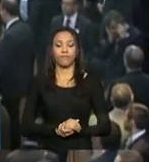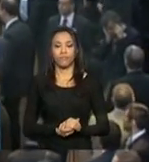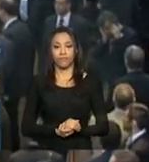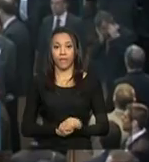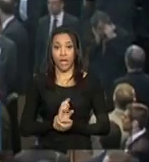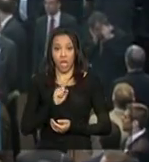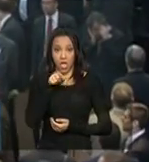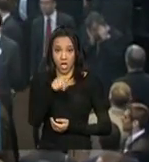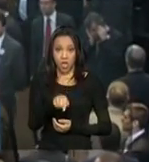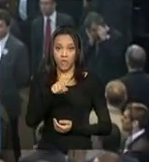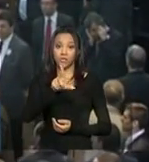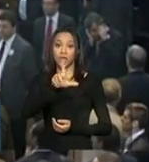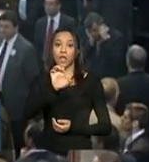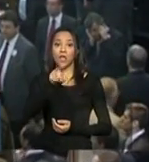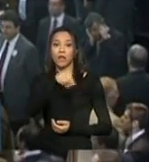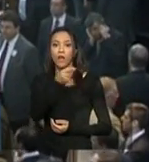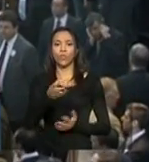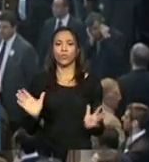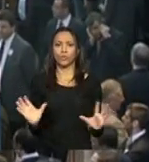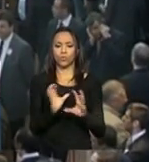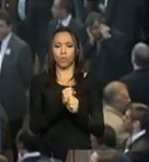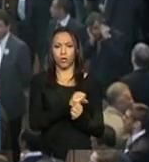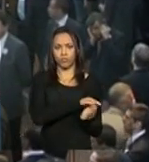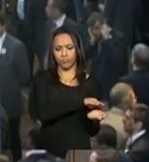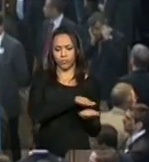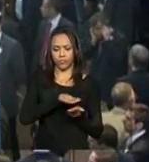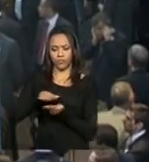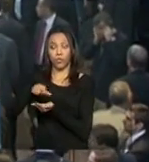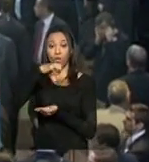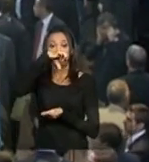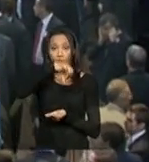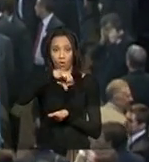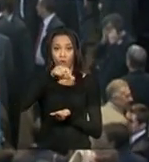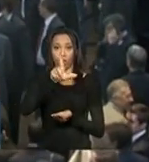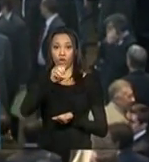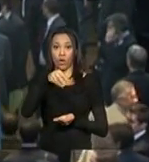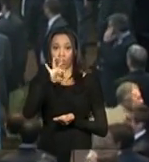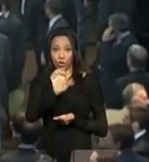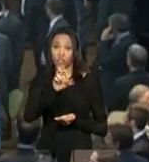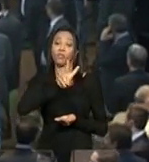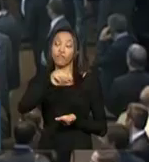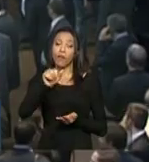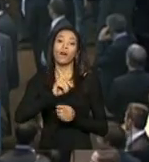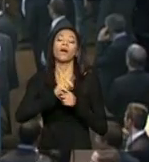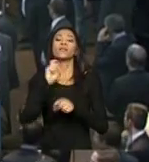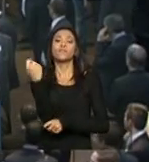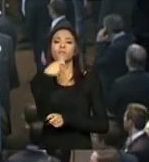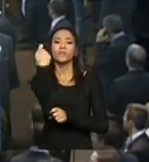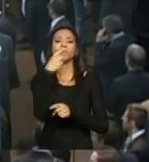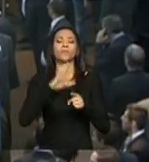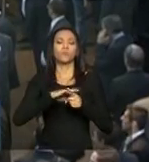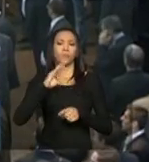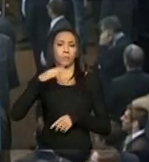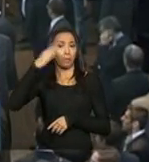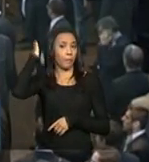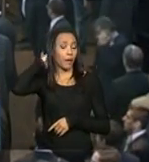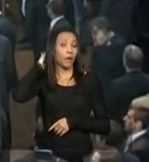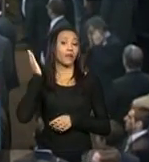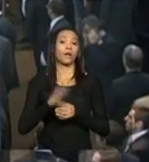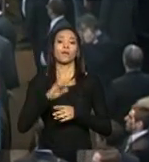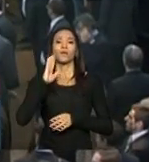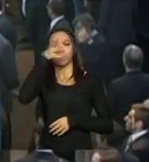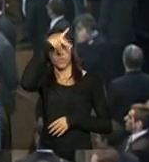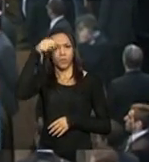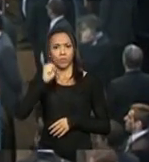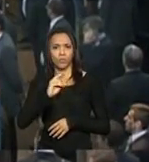Esse leilão tem ao todo 9 lotes e vai contemplar os estados do Rio Grande do Sul, Pará, Mato Grosso, Minas Gerais, Mato Grosso do